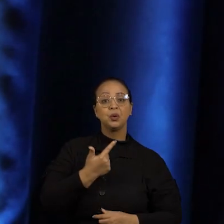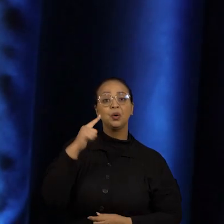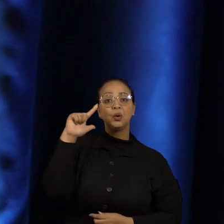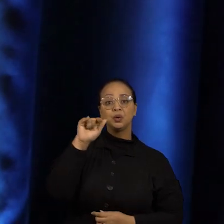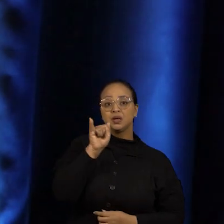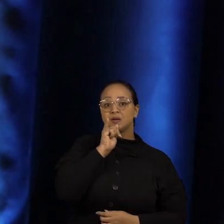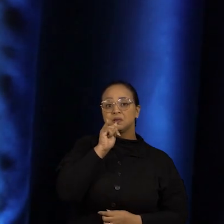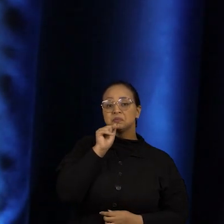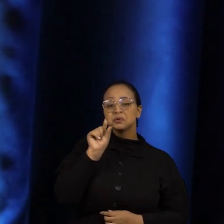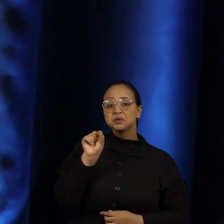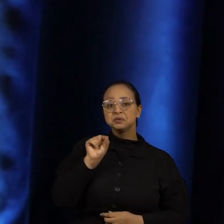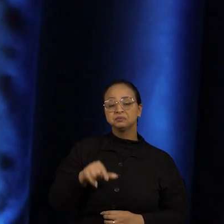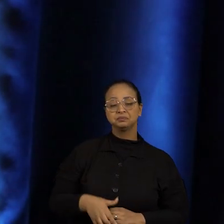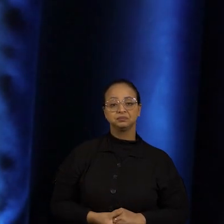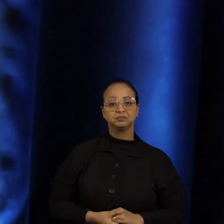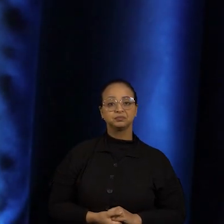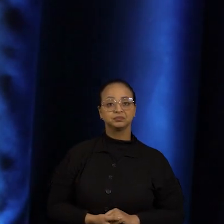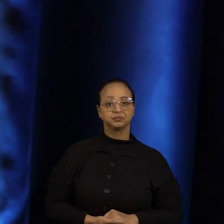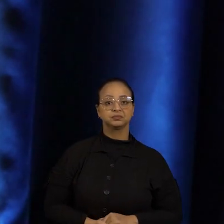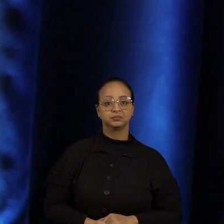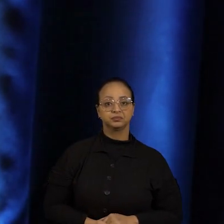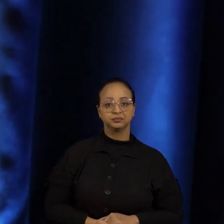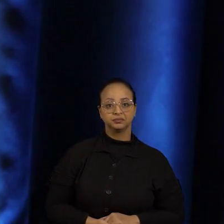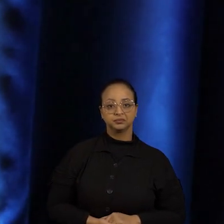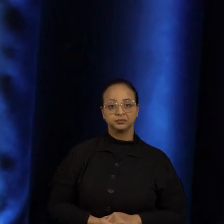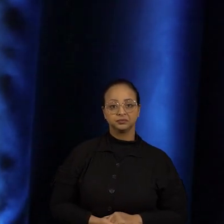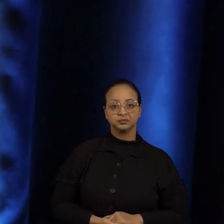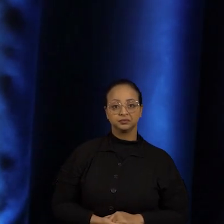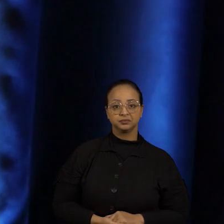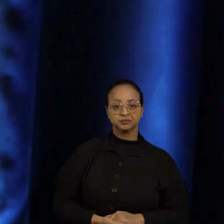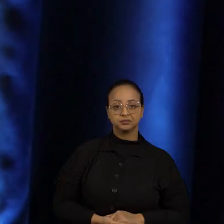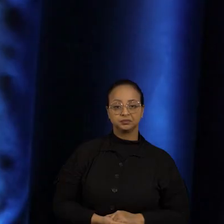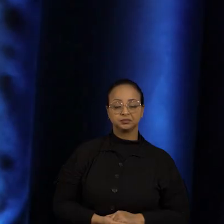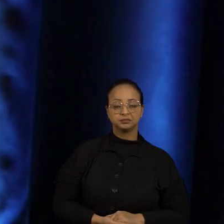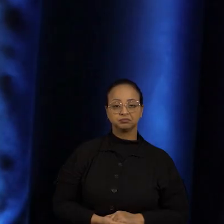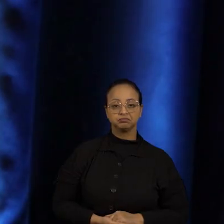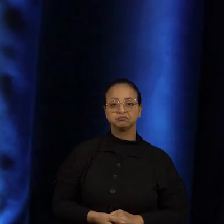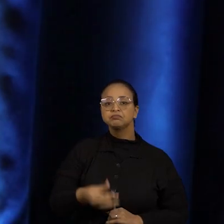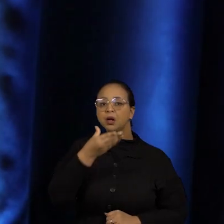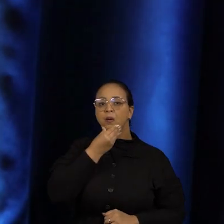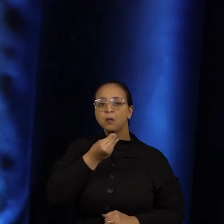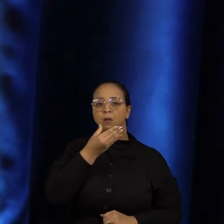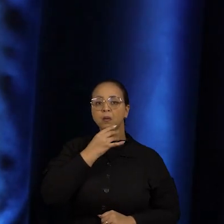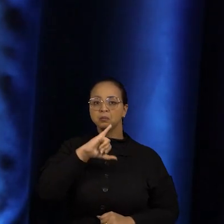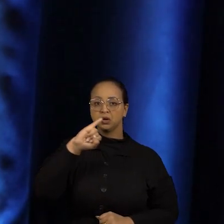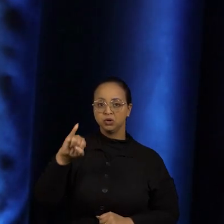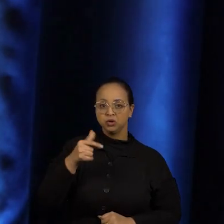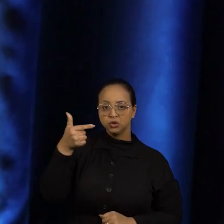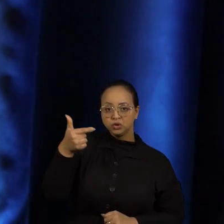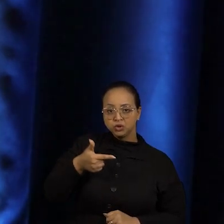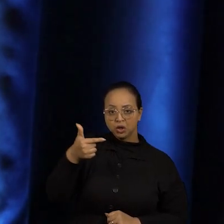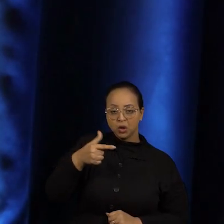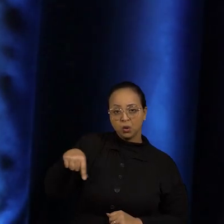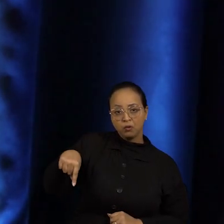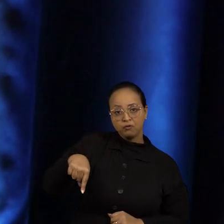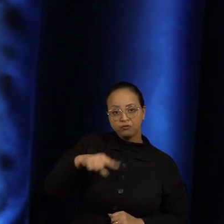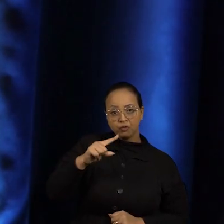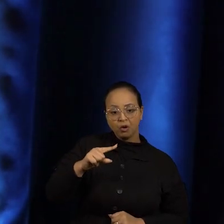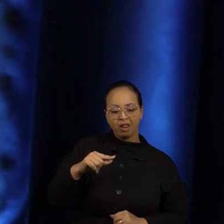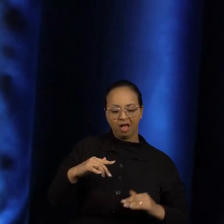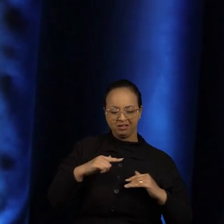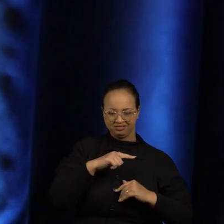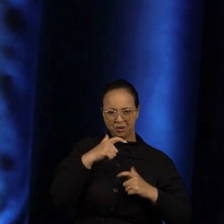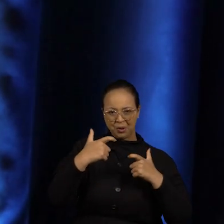exemplo é quando Jacó também foi a Siquém e edificou o